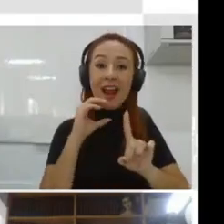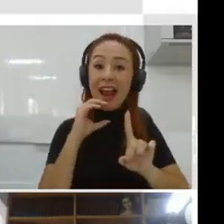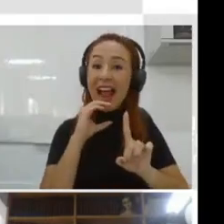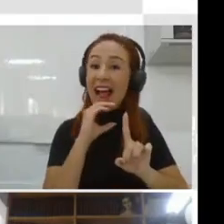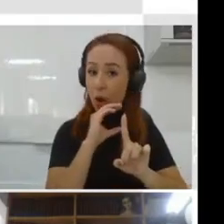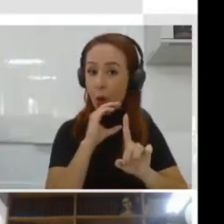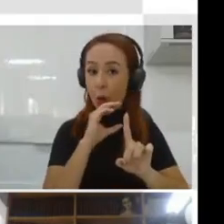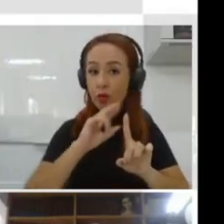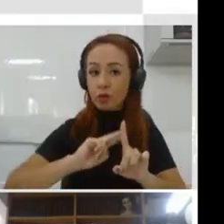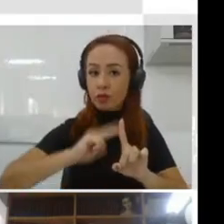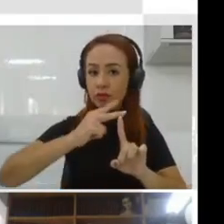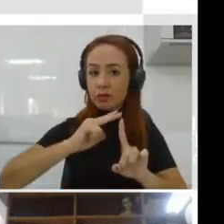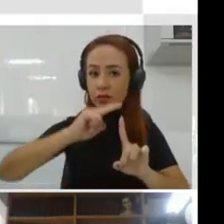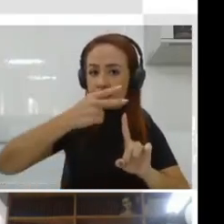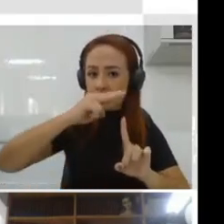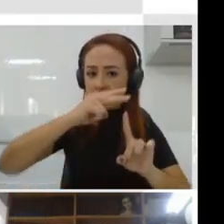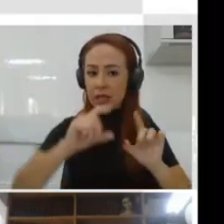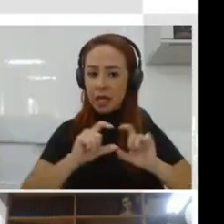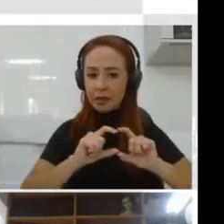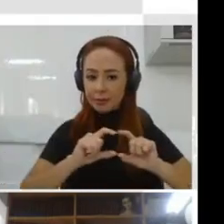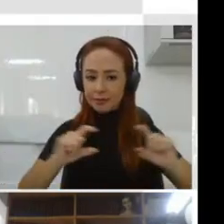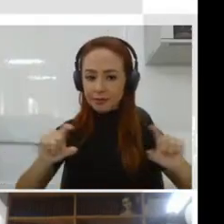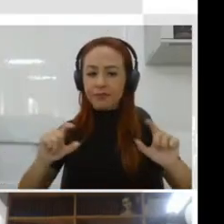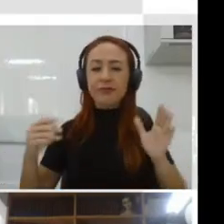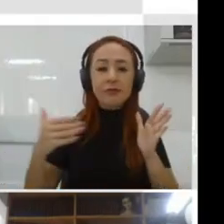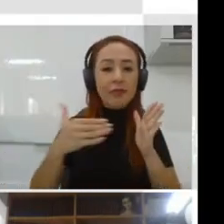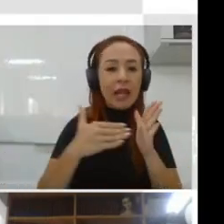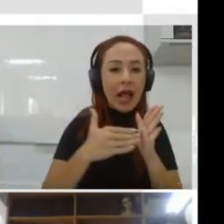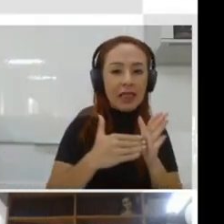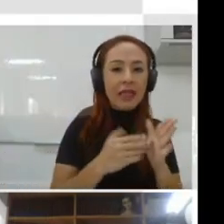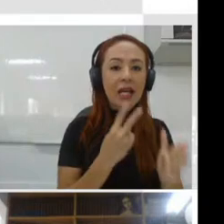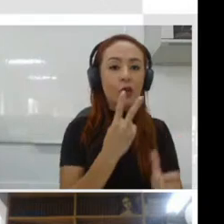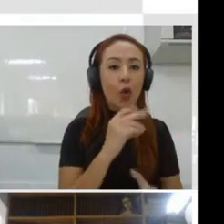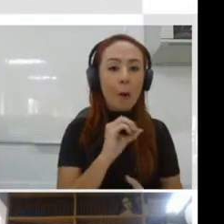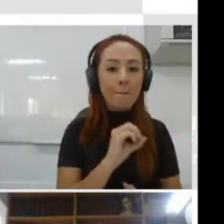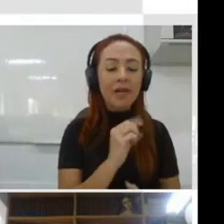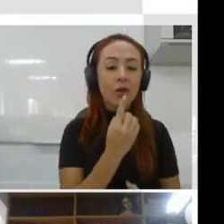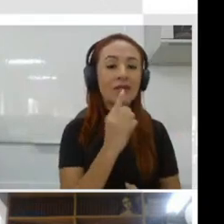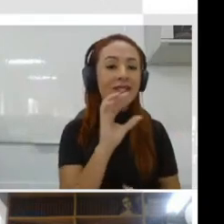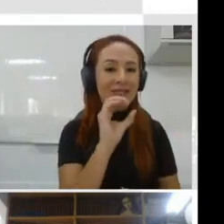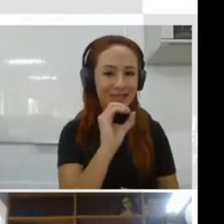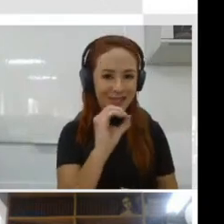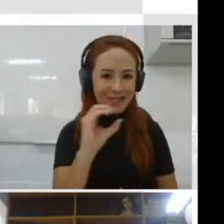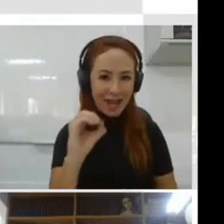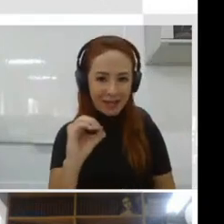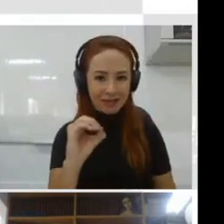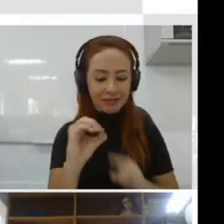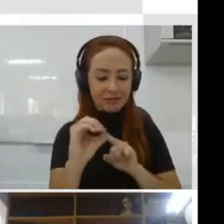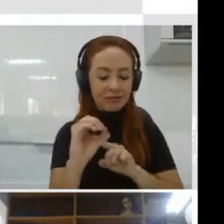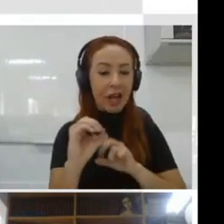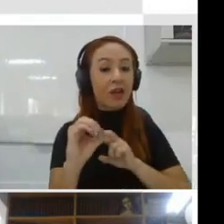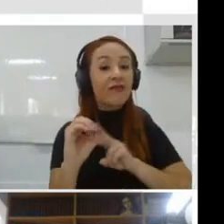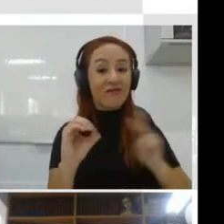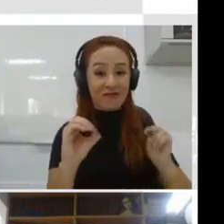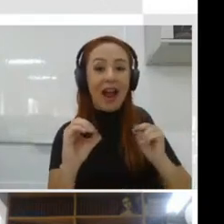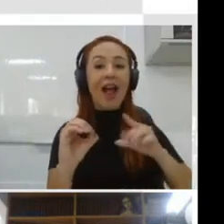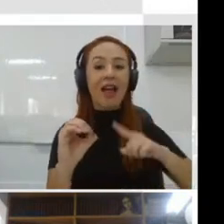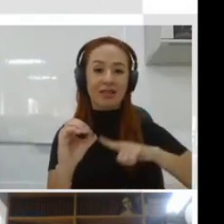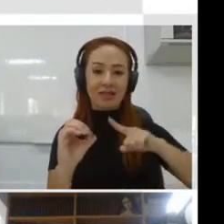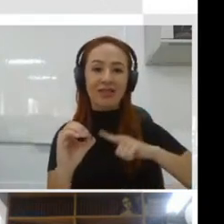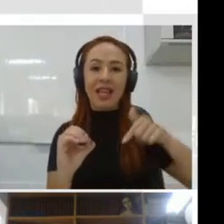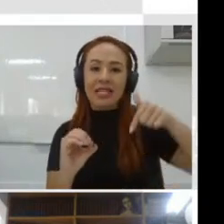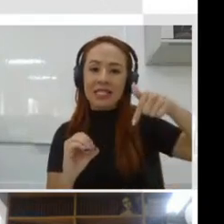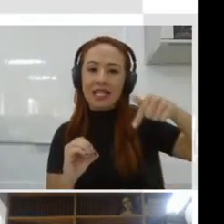ter 7,9 bilhões, até 2100, tá? 2050 a 2100. 7,9 bilhões de pessoas estarão